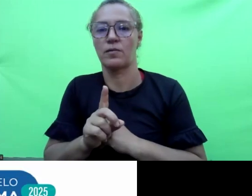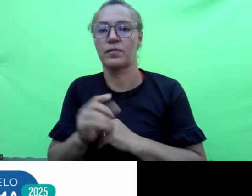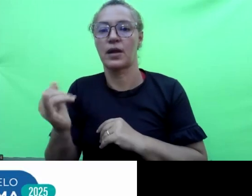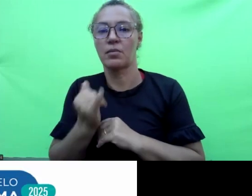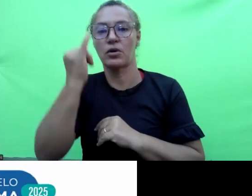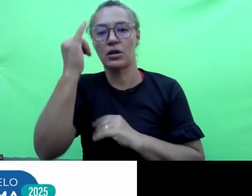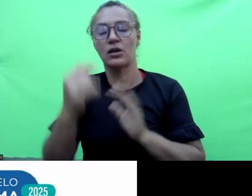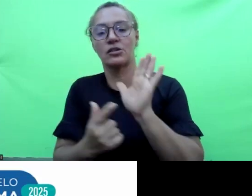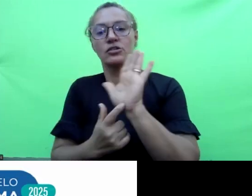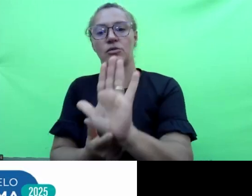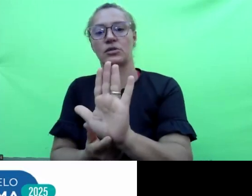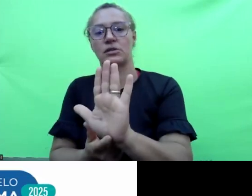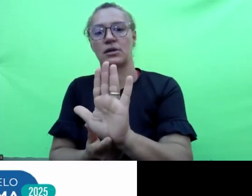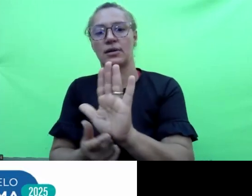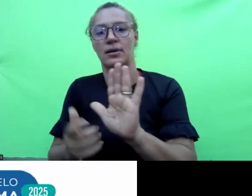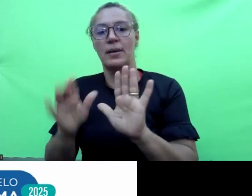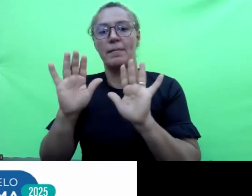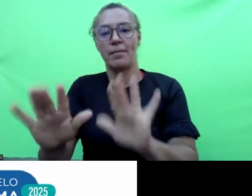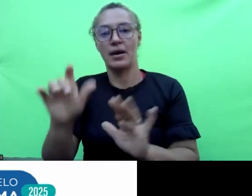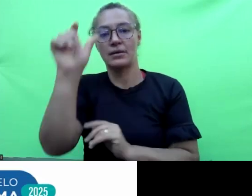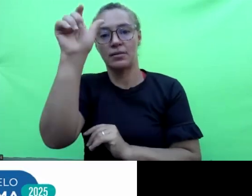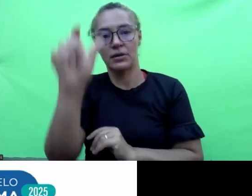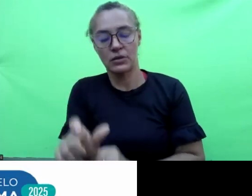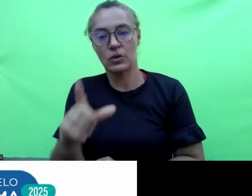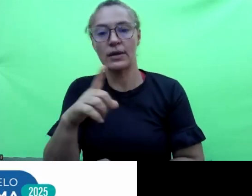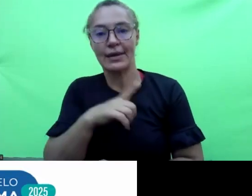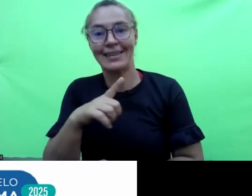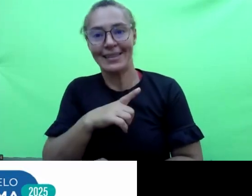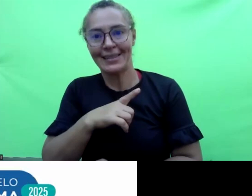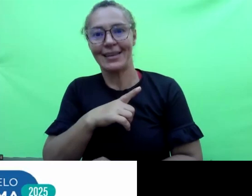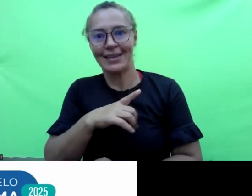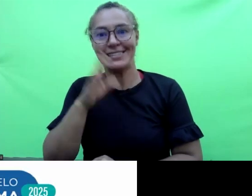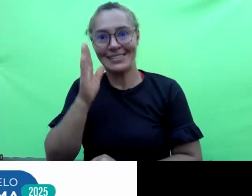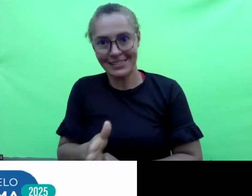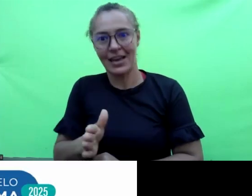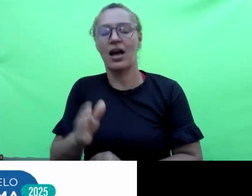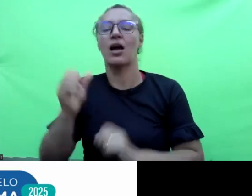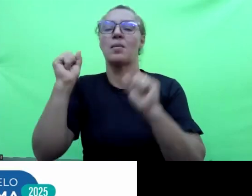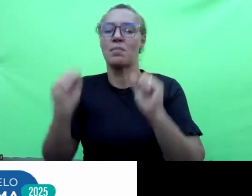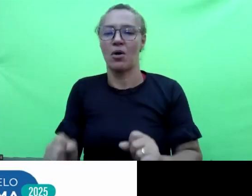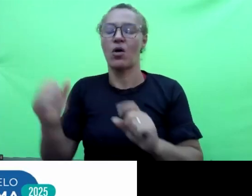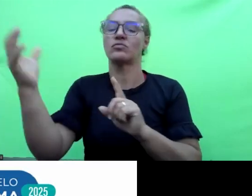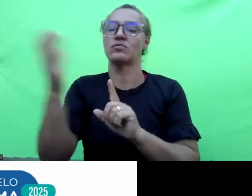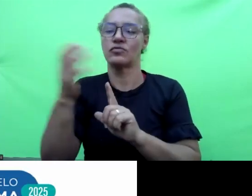isso, mas na pessoa que tem glaucoma, isso pode influenciar dependendo